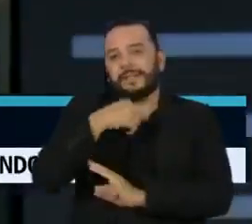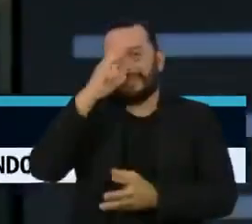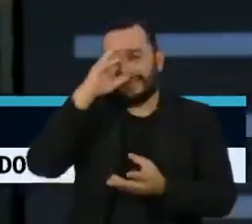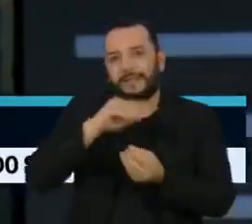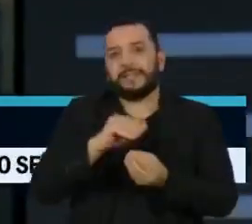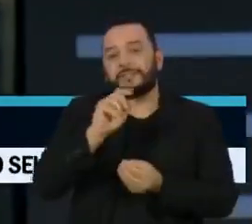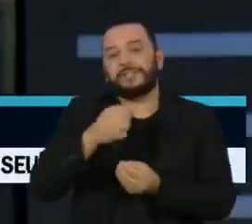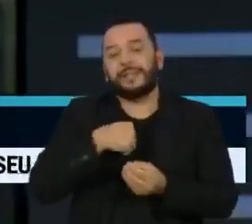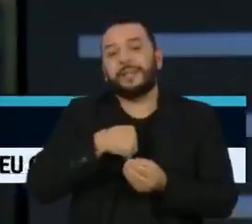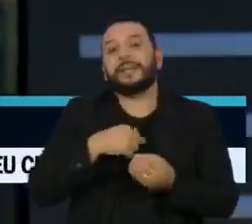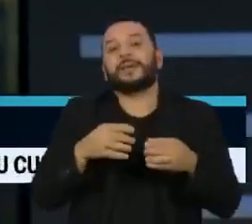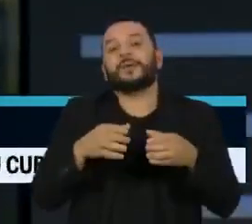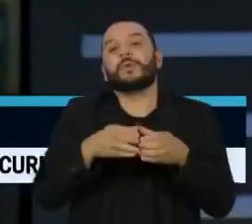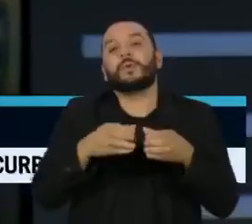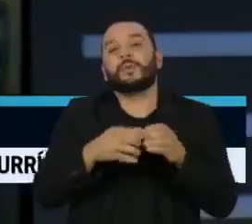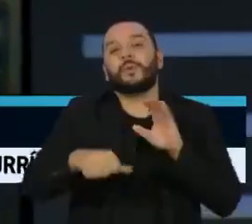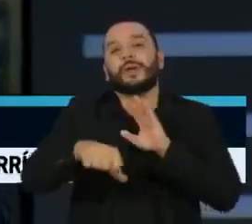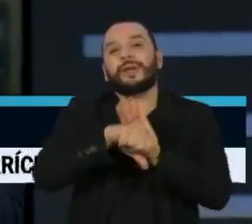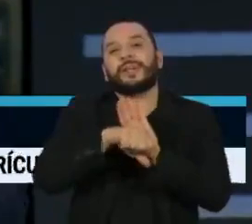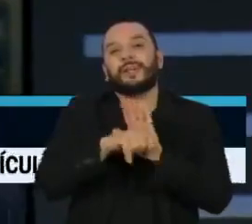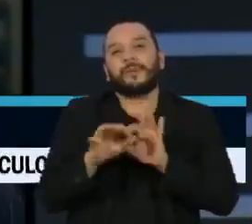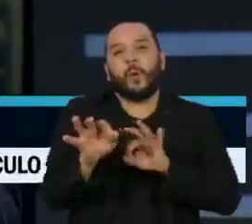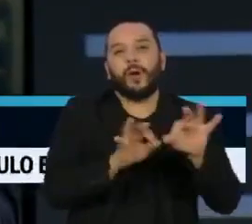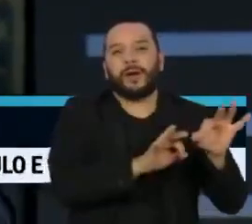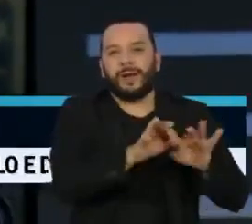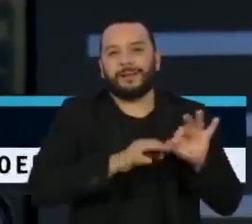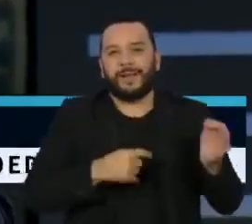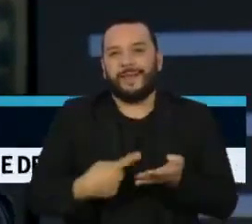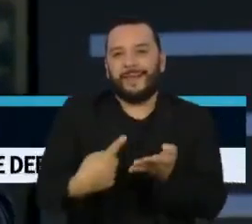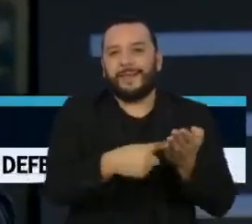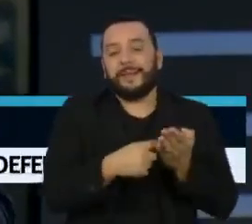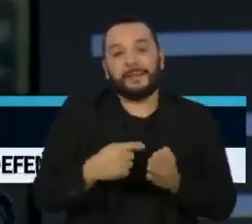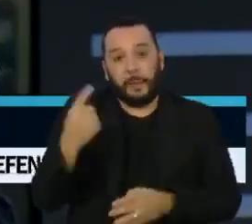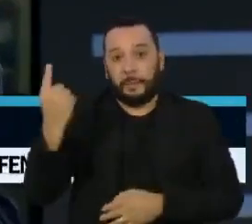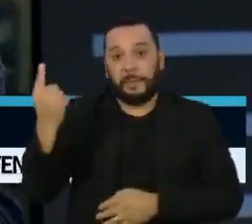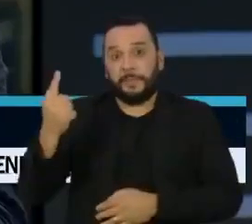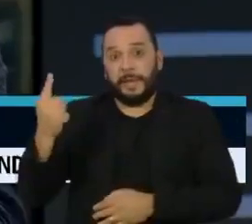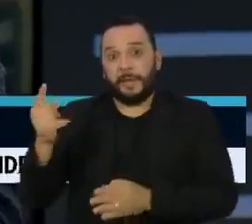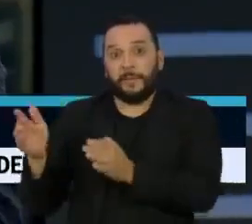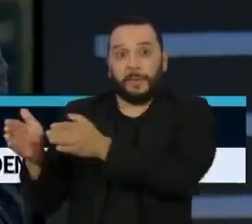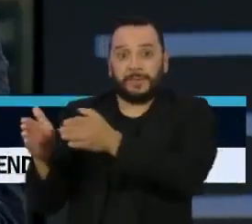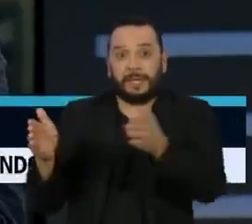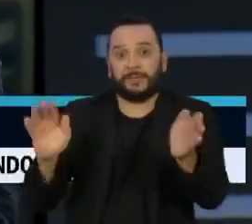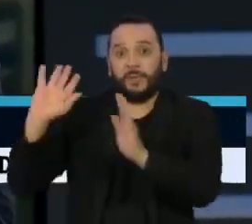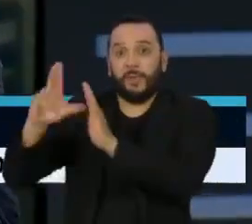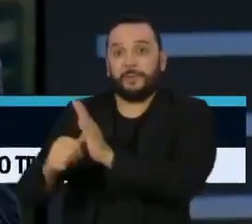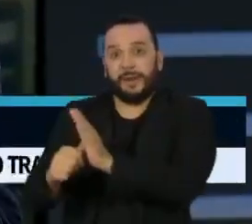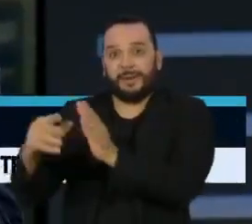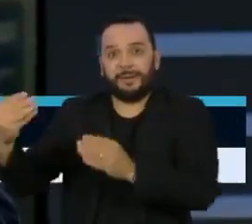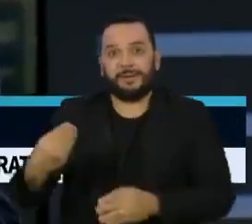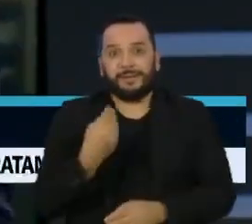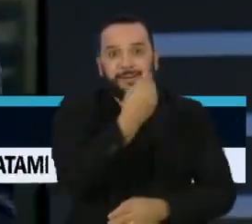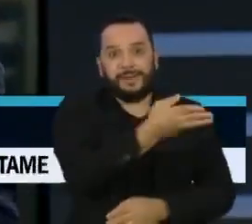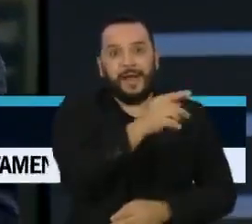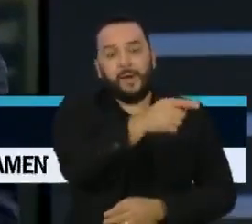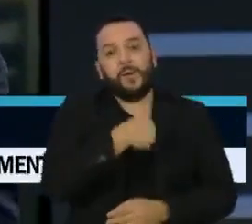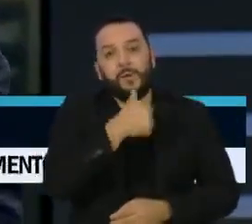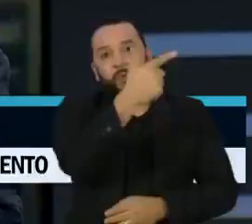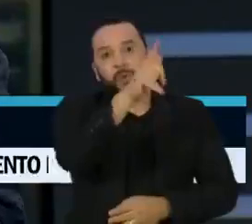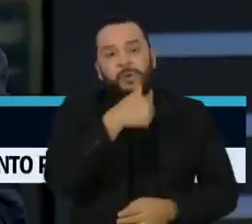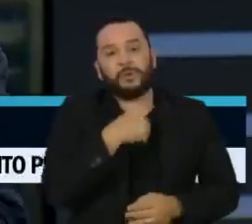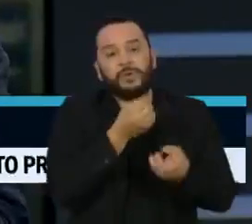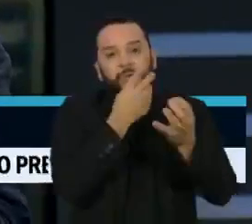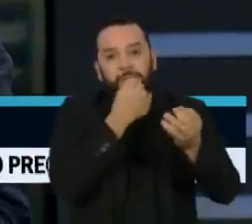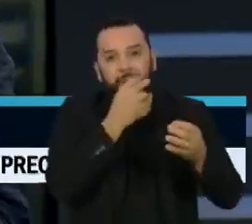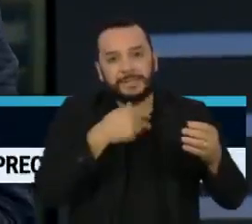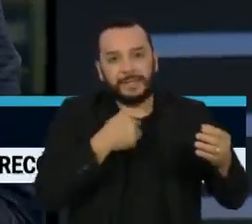expressão crime organizado, né? O cara faz uma parte do crime, o celular hoje. Você imagina o valor dos dados